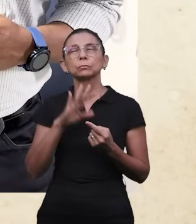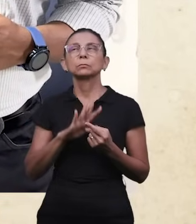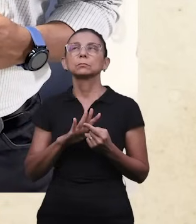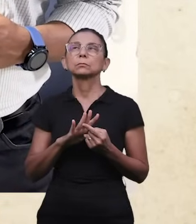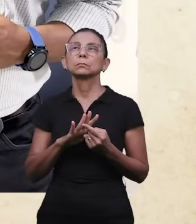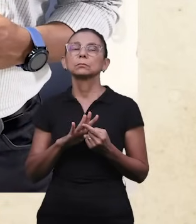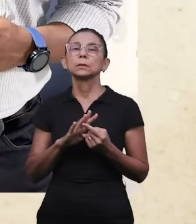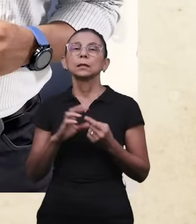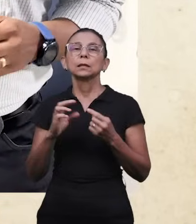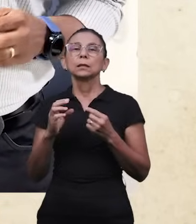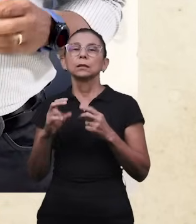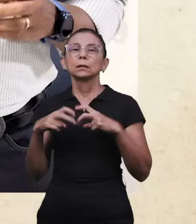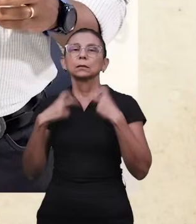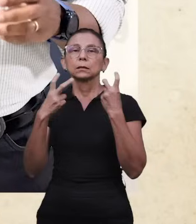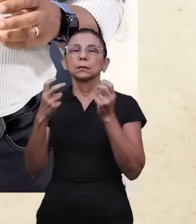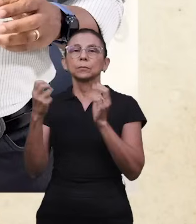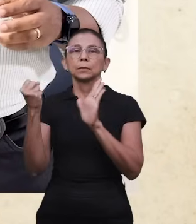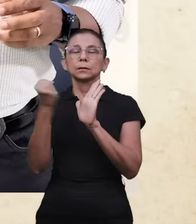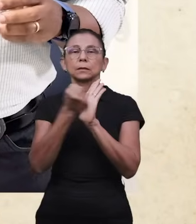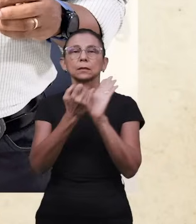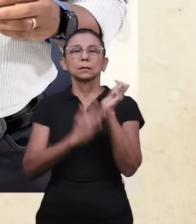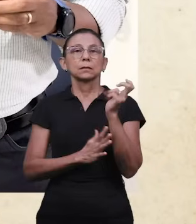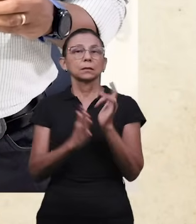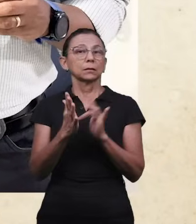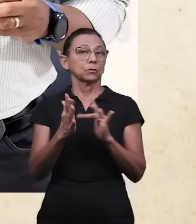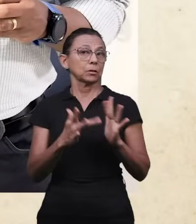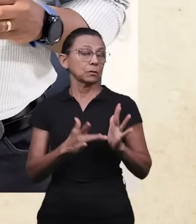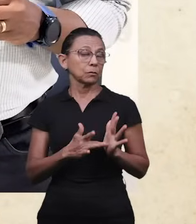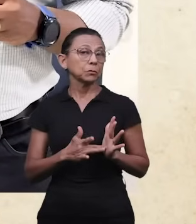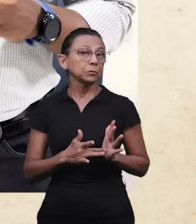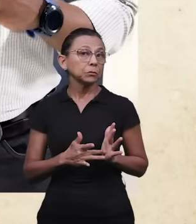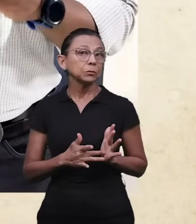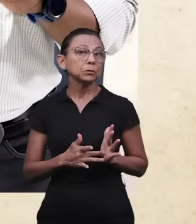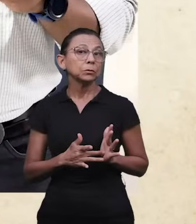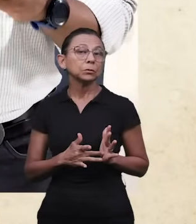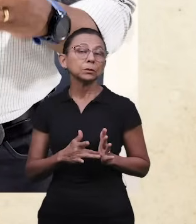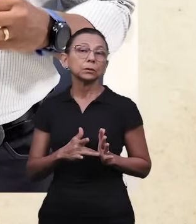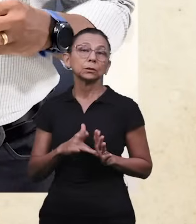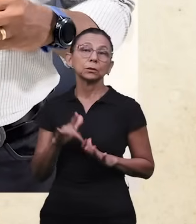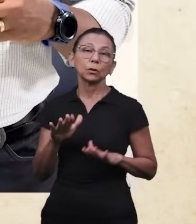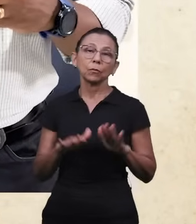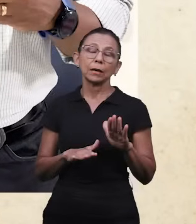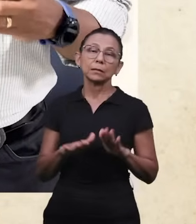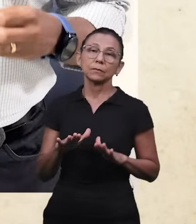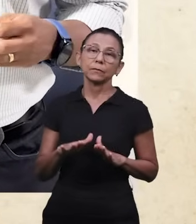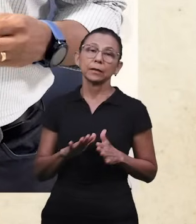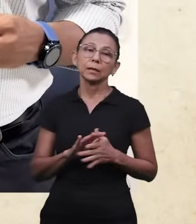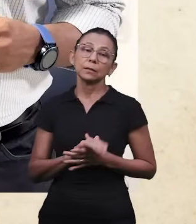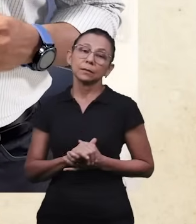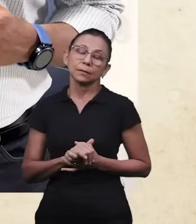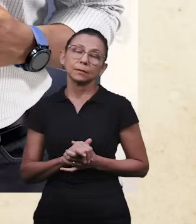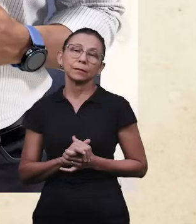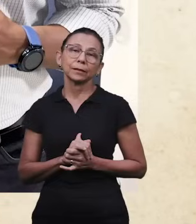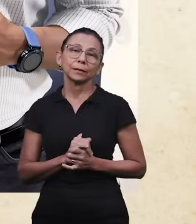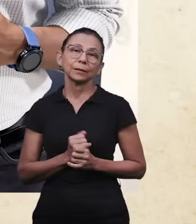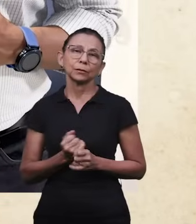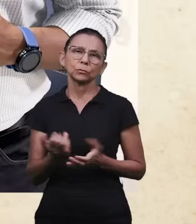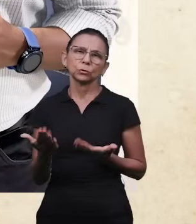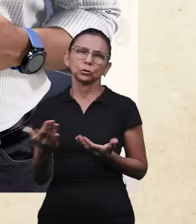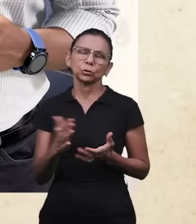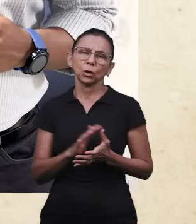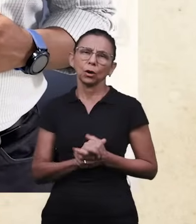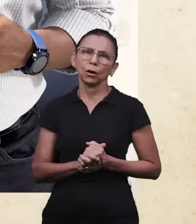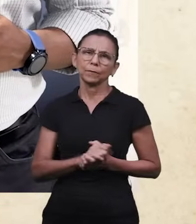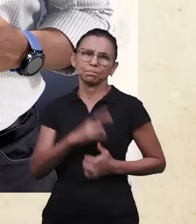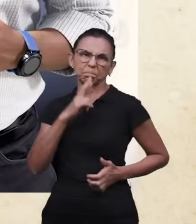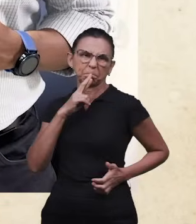Jesus é muito importante. Mas o jovem, diante de uma palavra que às vezes é incisiva, é com autoridade, ele não pode se irar, ele